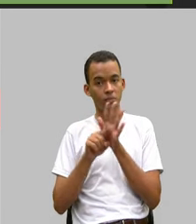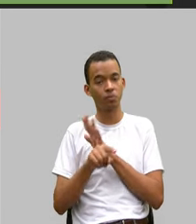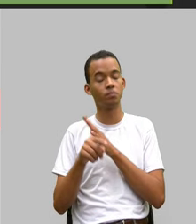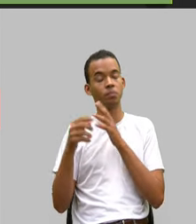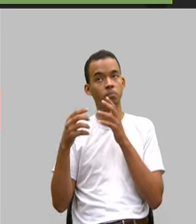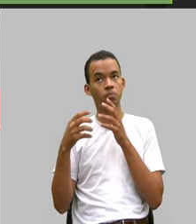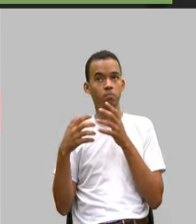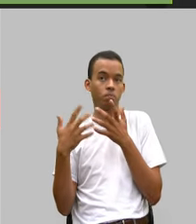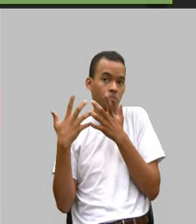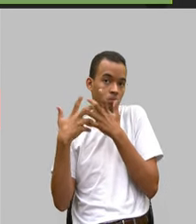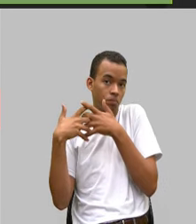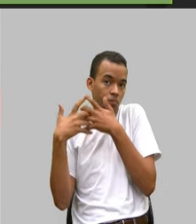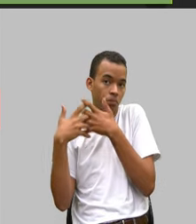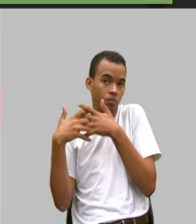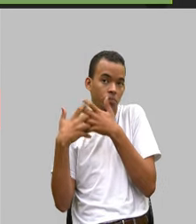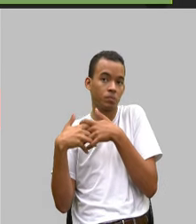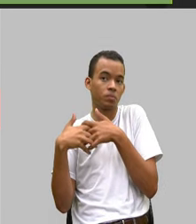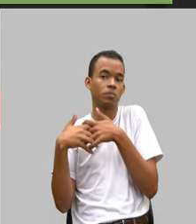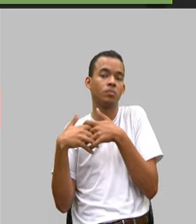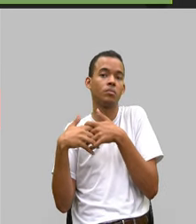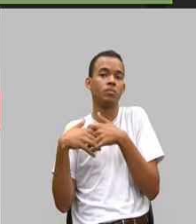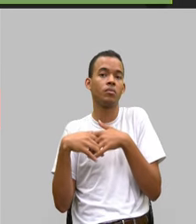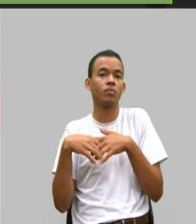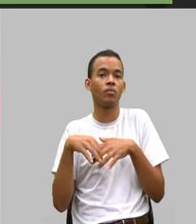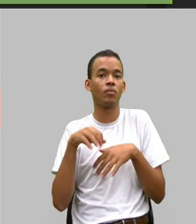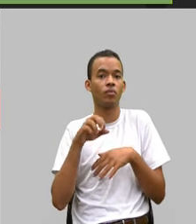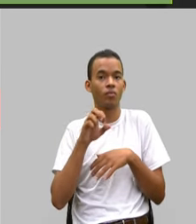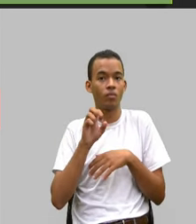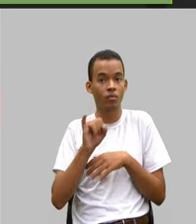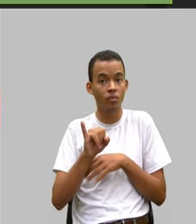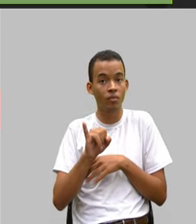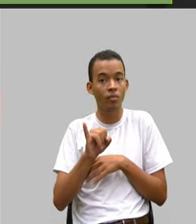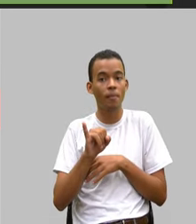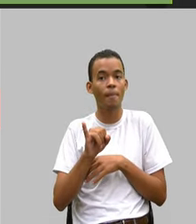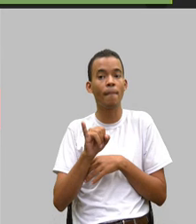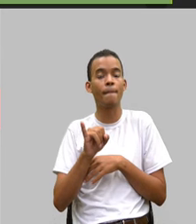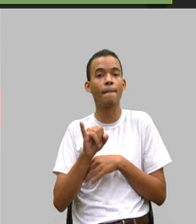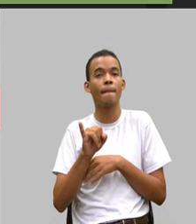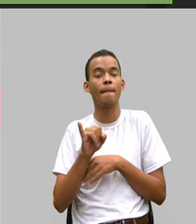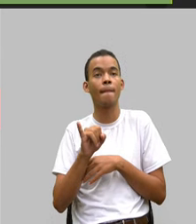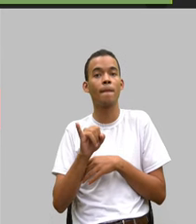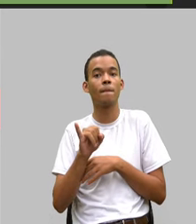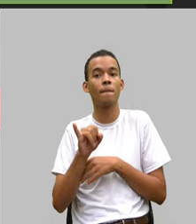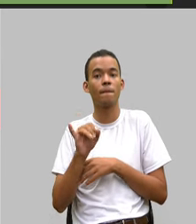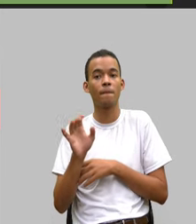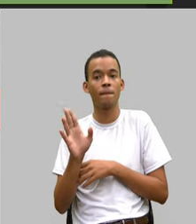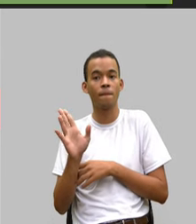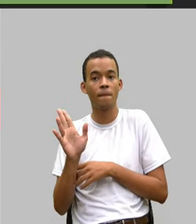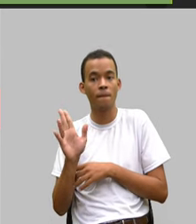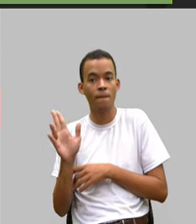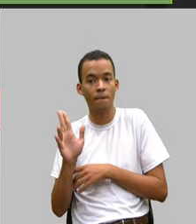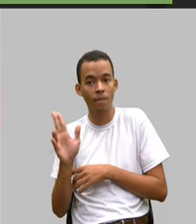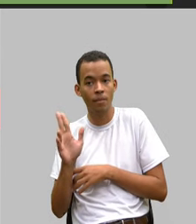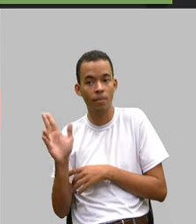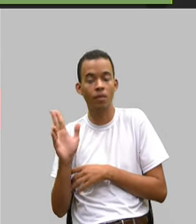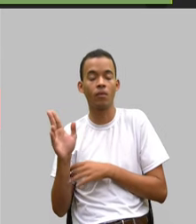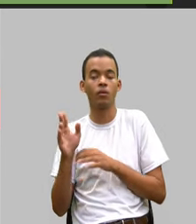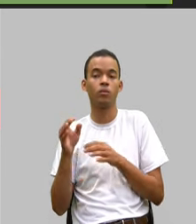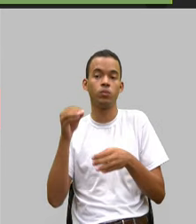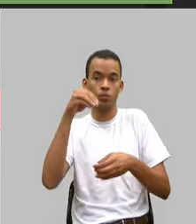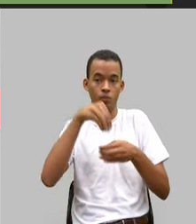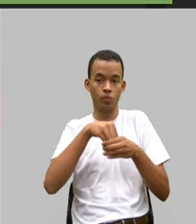SUS os profissionais estarão capacitados para prescrever porque esse é um ponto muito importante né